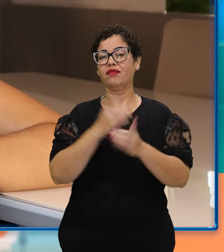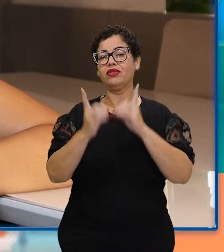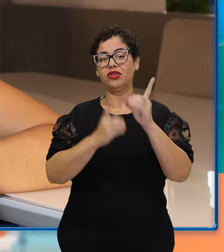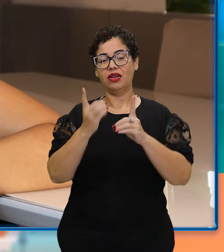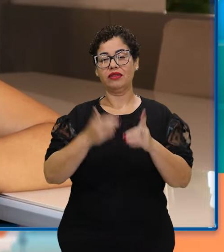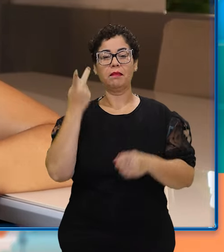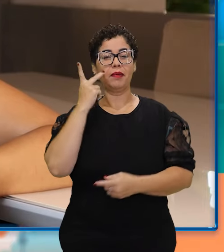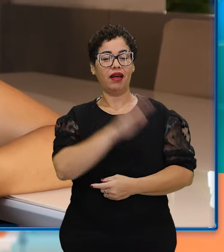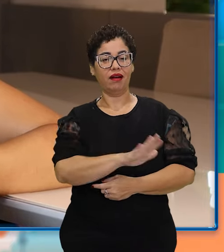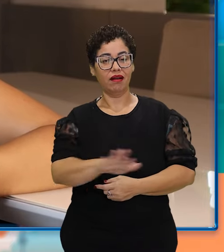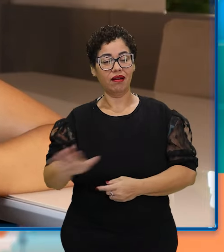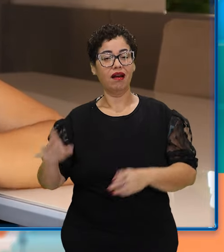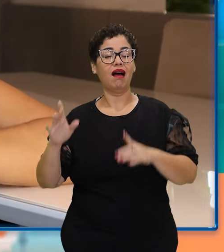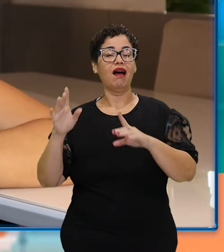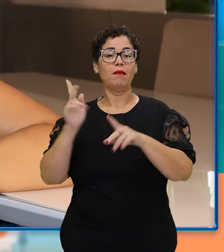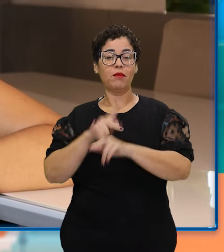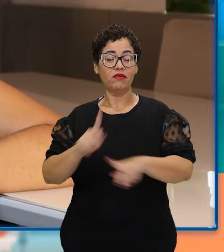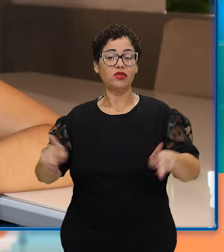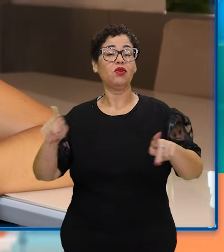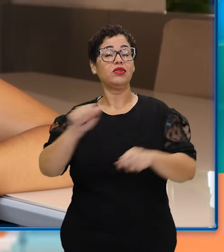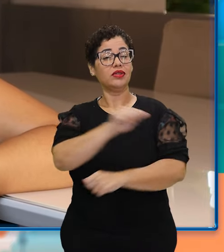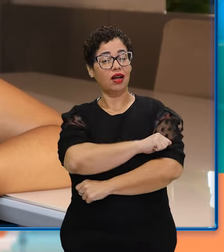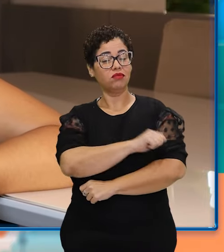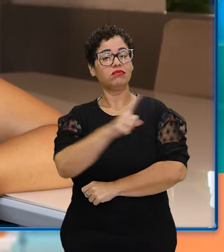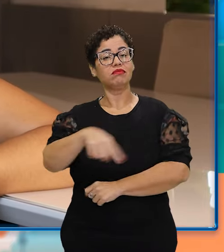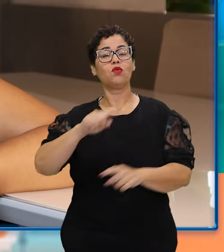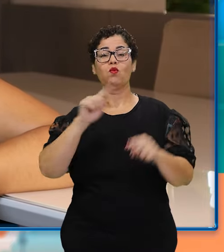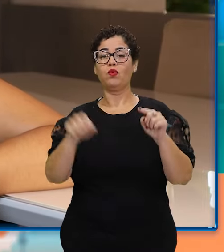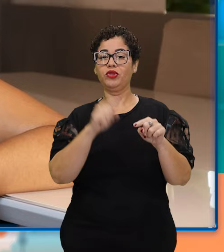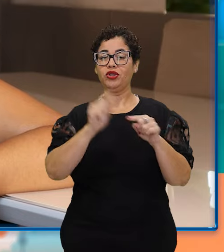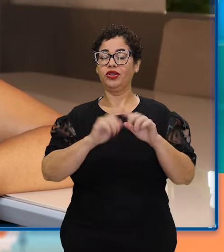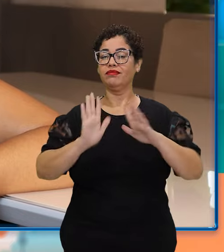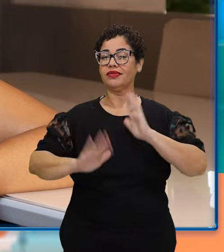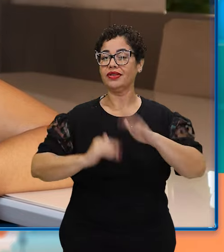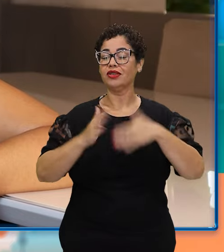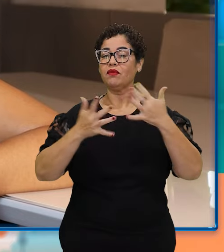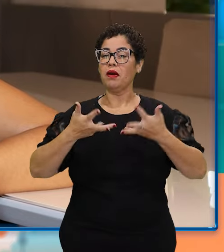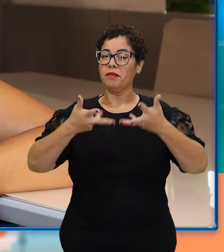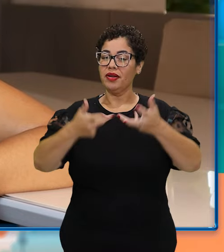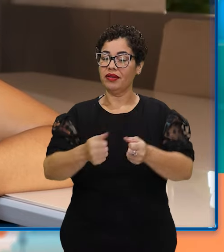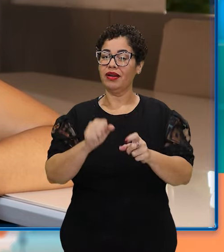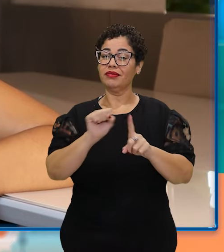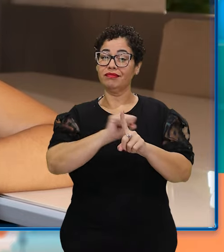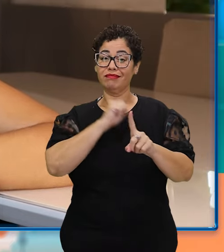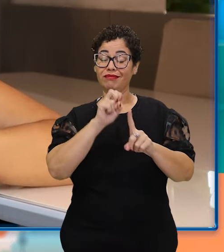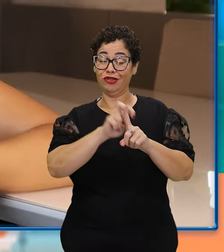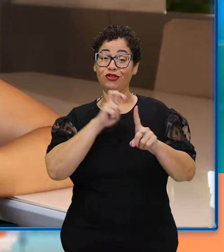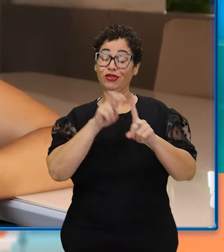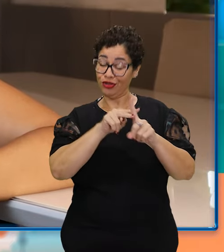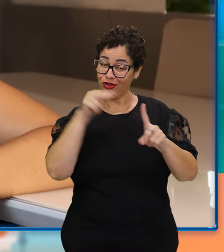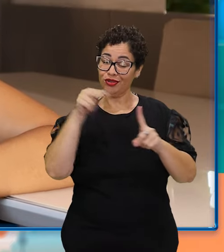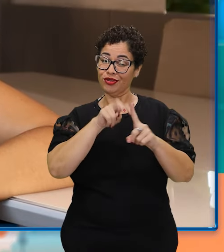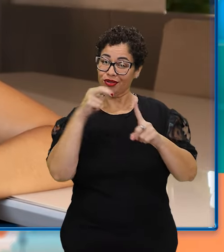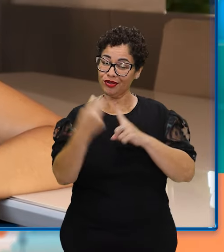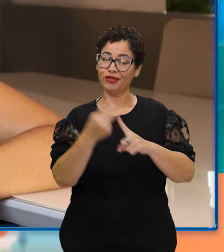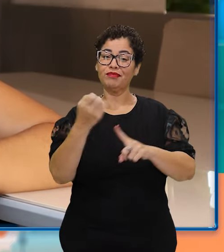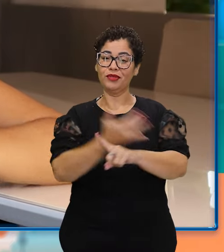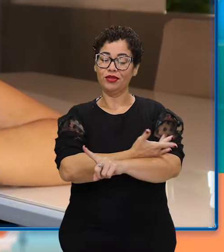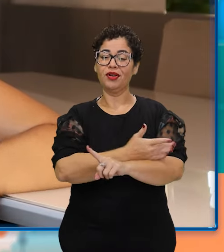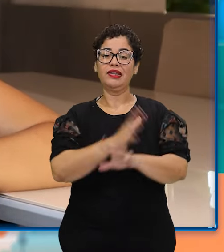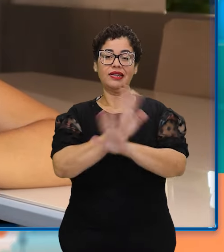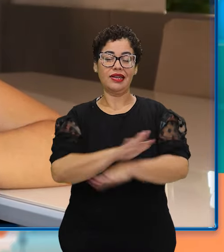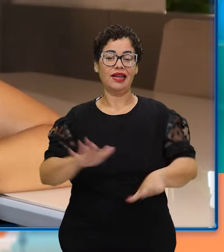didáticos, tanto para os alunos quanto para professores, com o objetivo de desenvolver as habilidades socioemocionais em crianças e